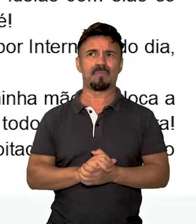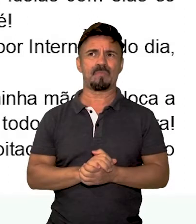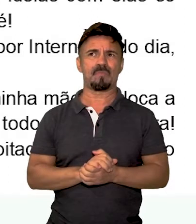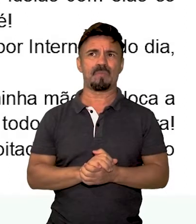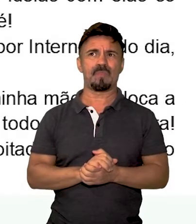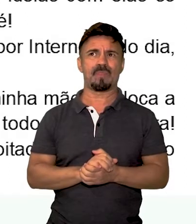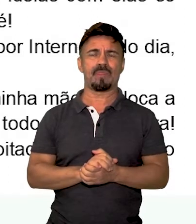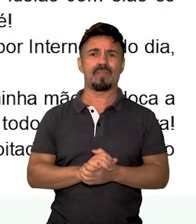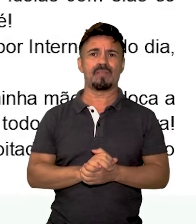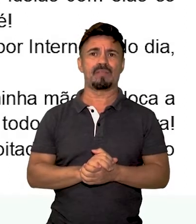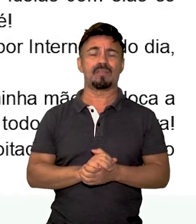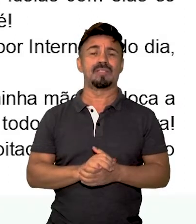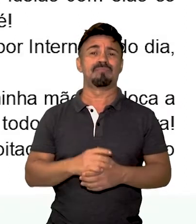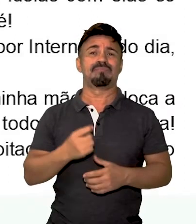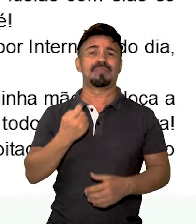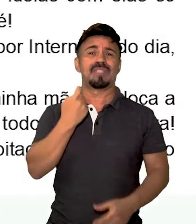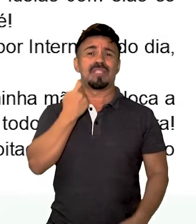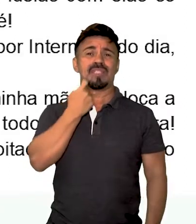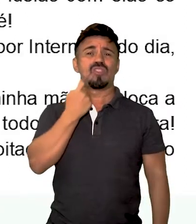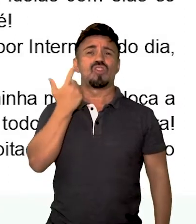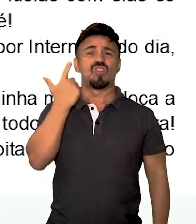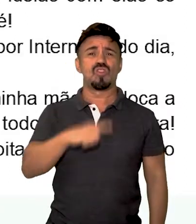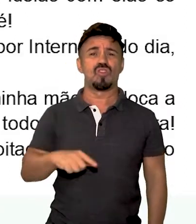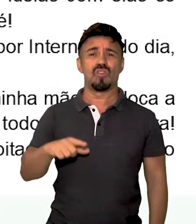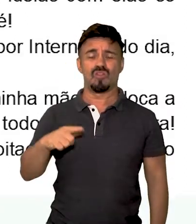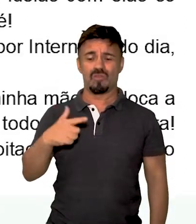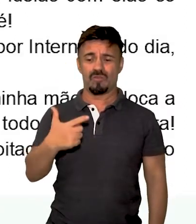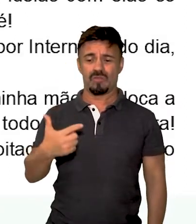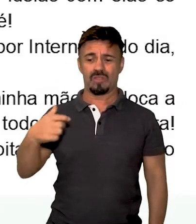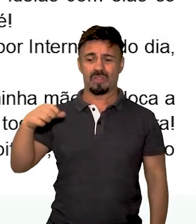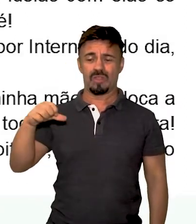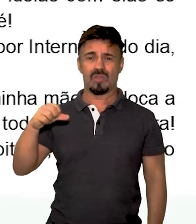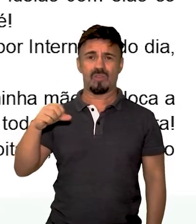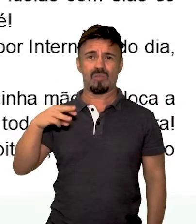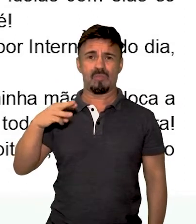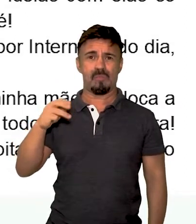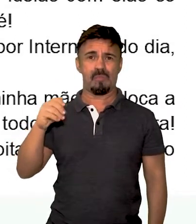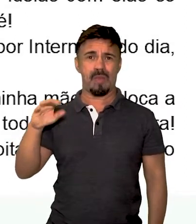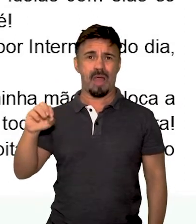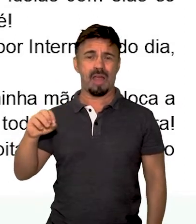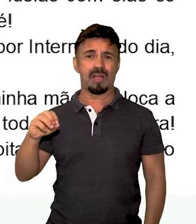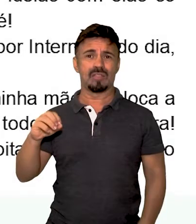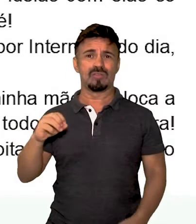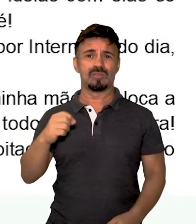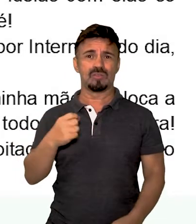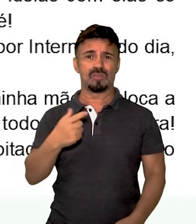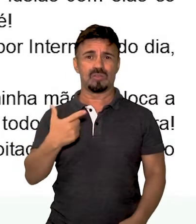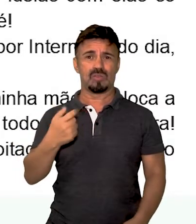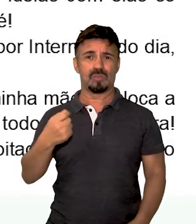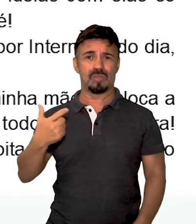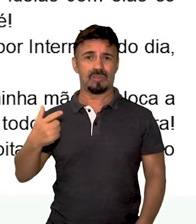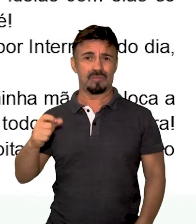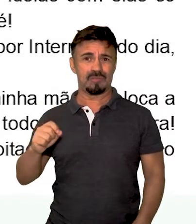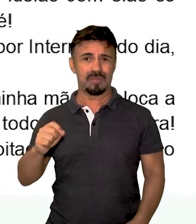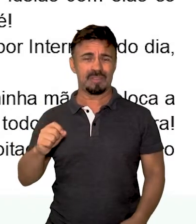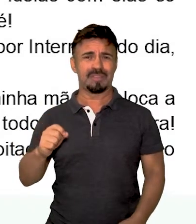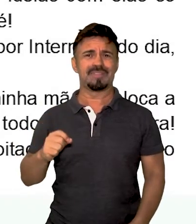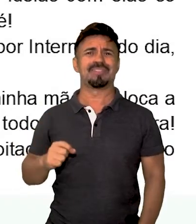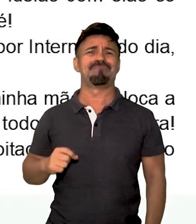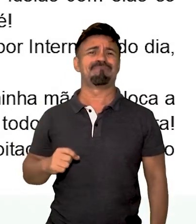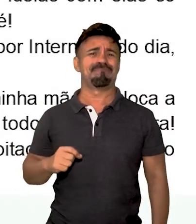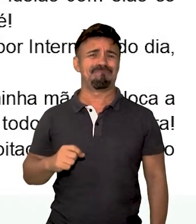Outra sexta daquela, 29 de maio de 2020. Velho amigo, a coisa tá